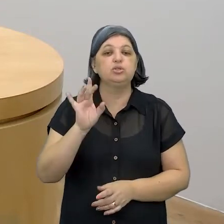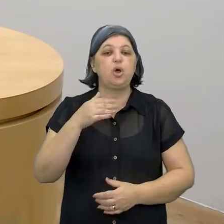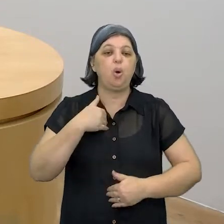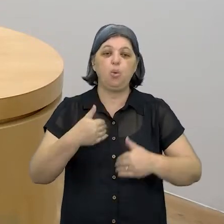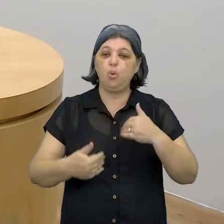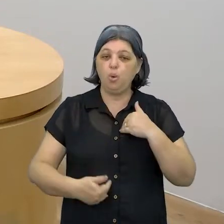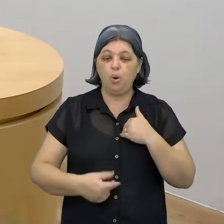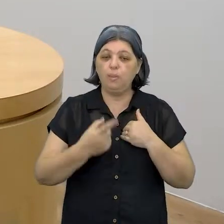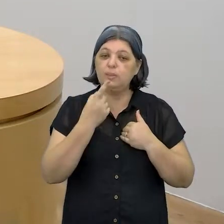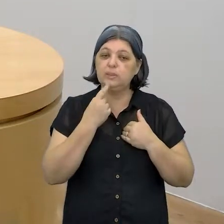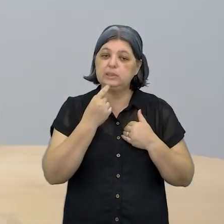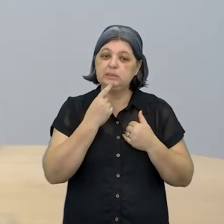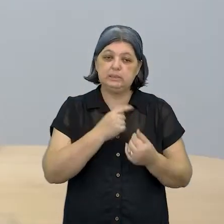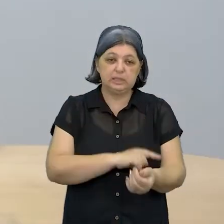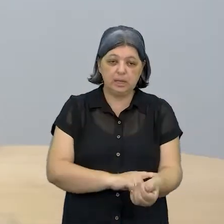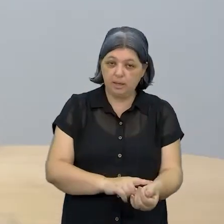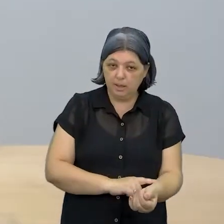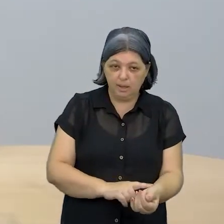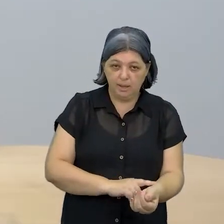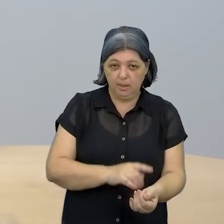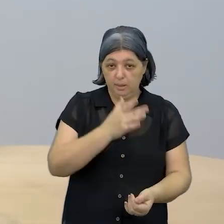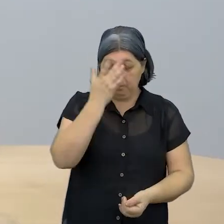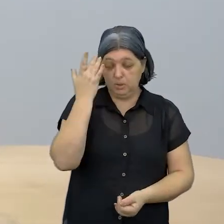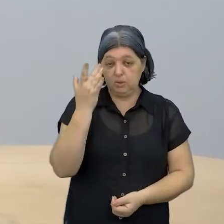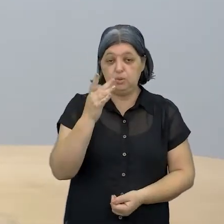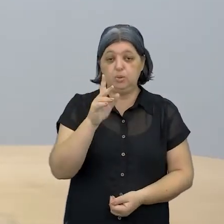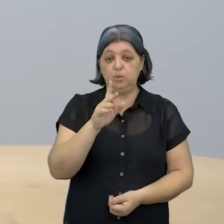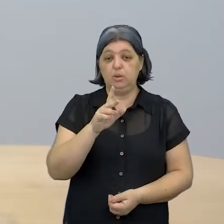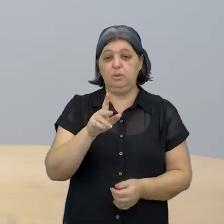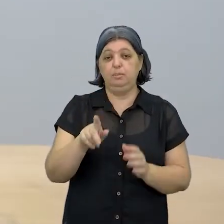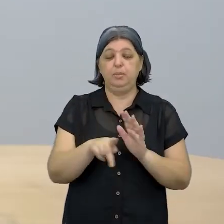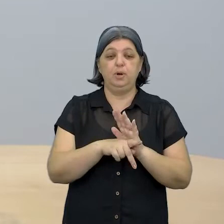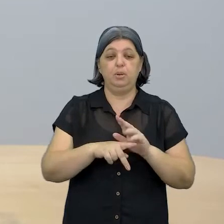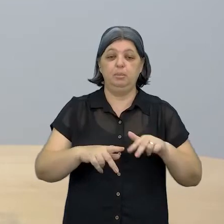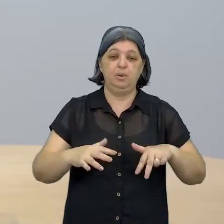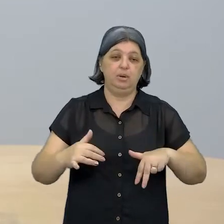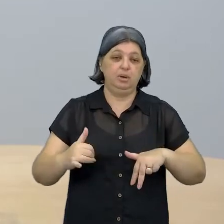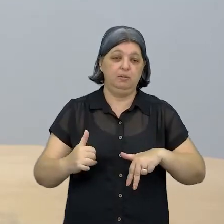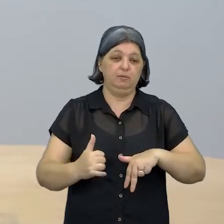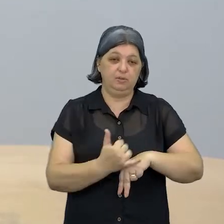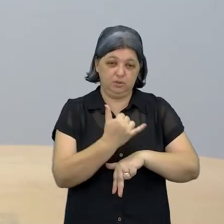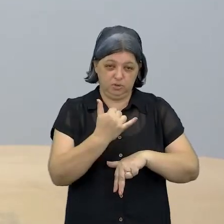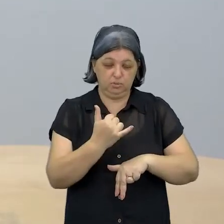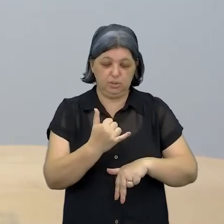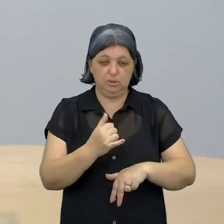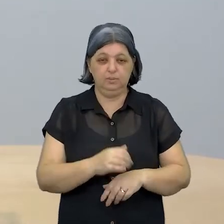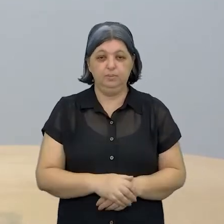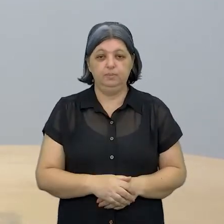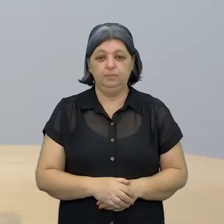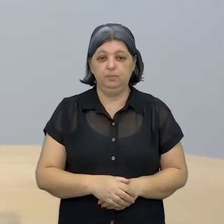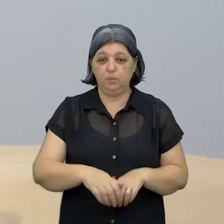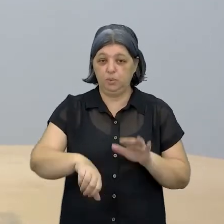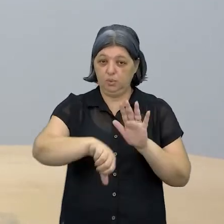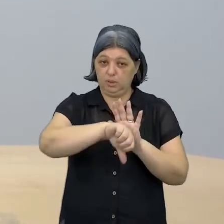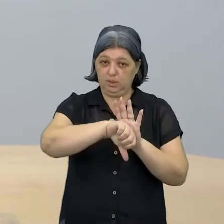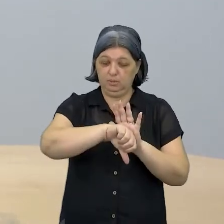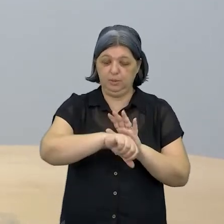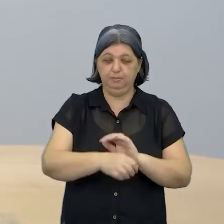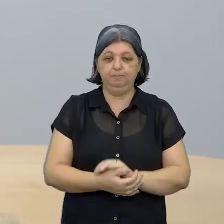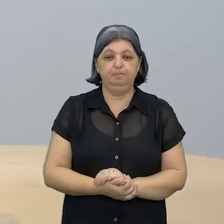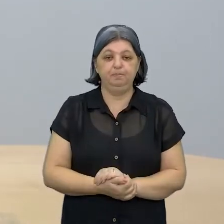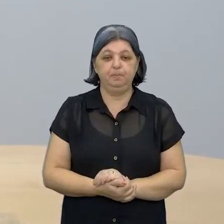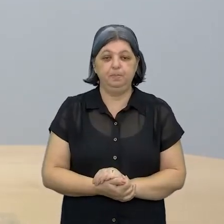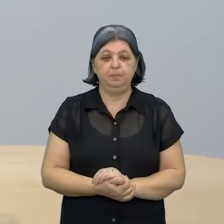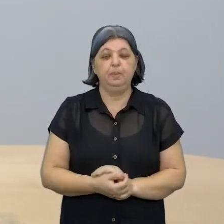Ao sangue, enfim, da pessoa que foi vítima daquele determinado crime. E o Foucault entende isso como